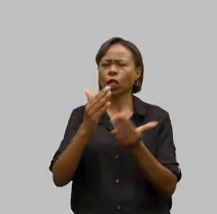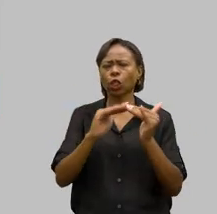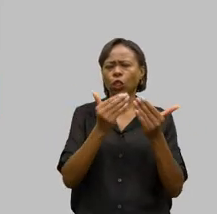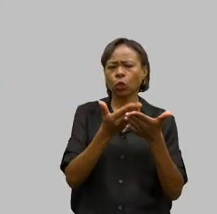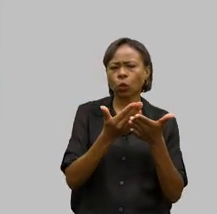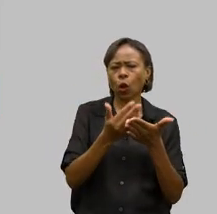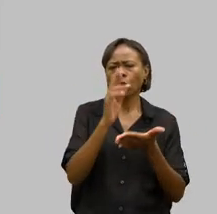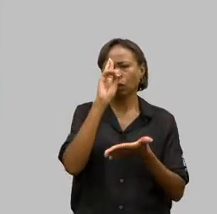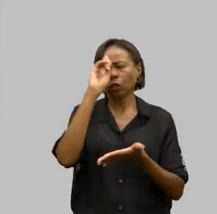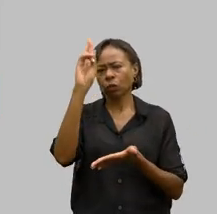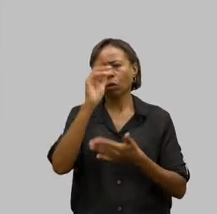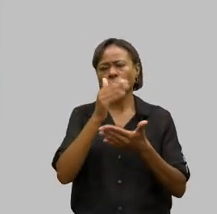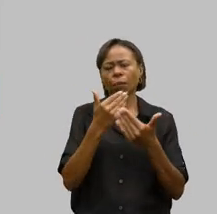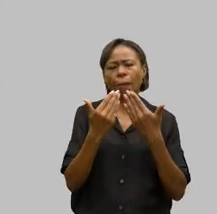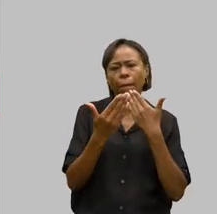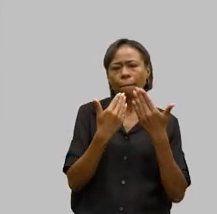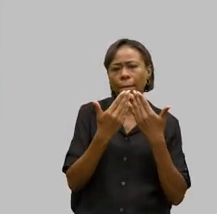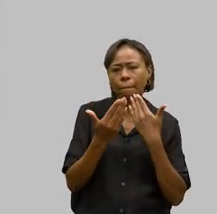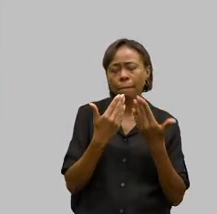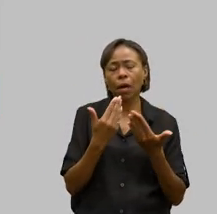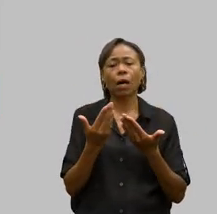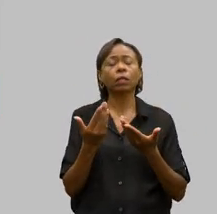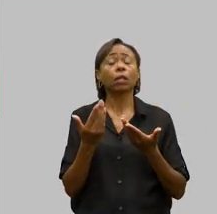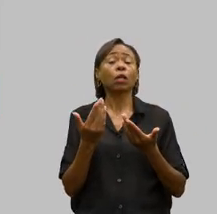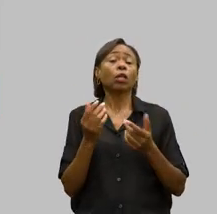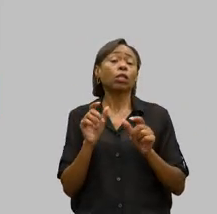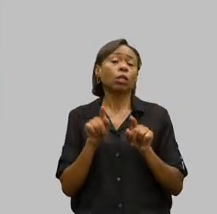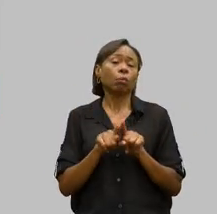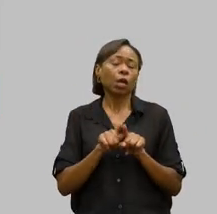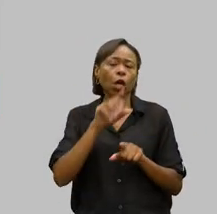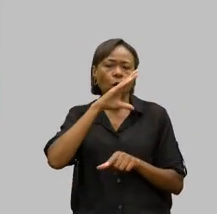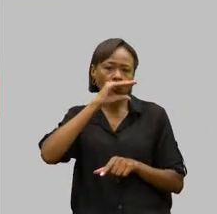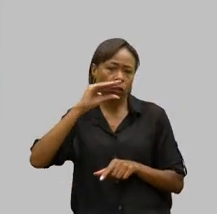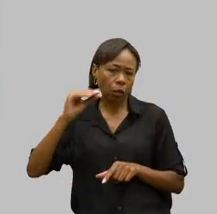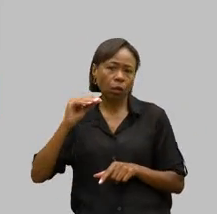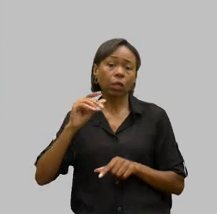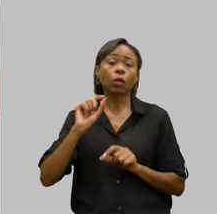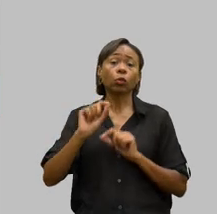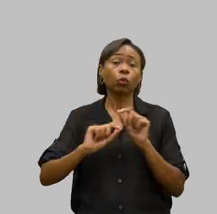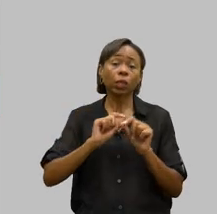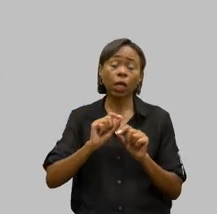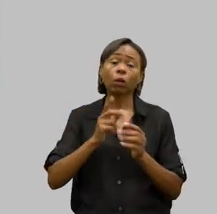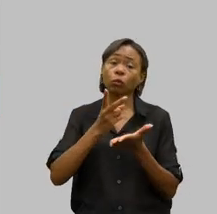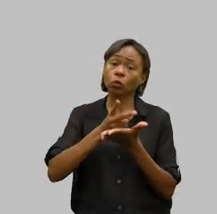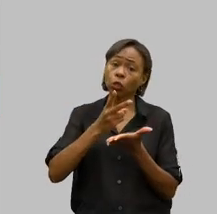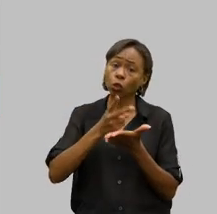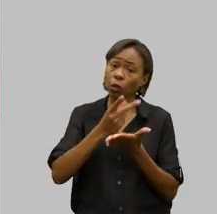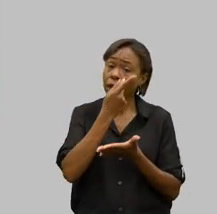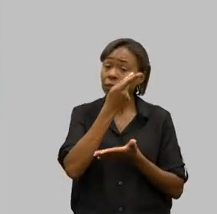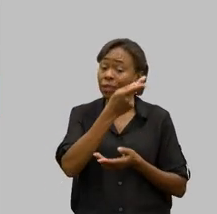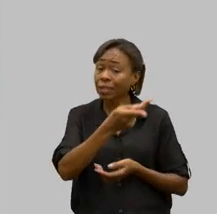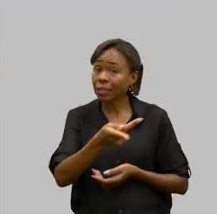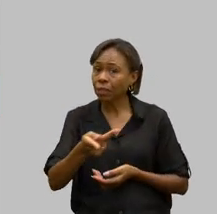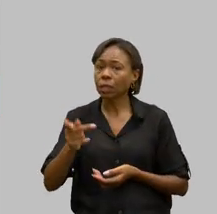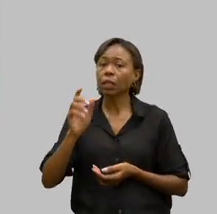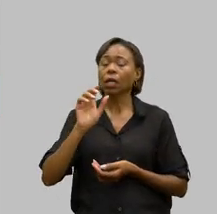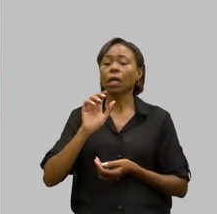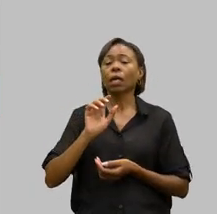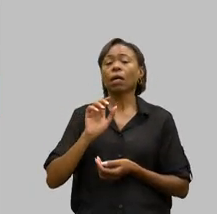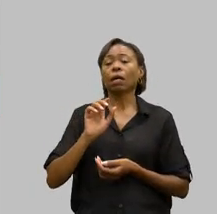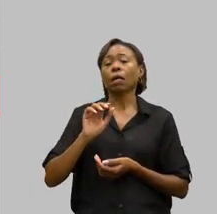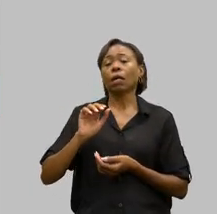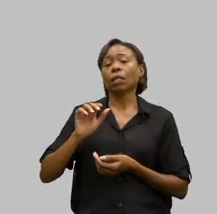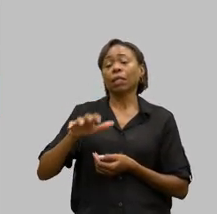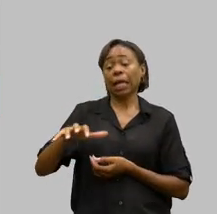com os inspectores escolares, com servidores das regionais, fazer a rodada de visitas nas regionais para conversar com os estudantes.